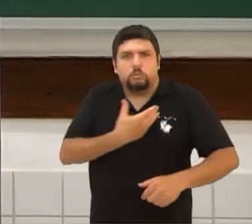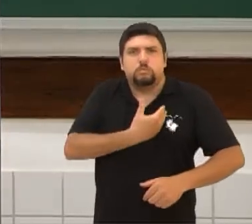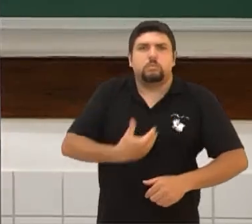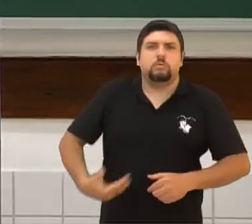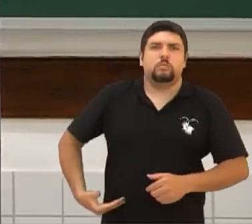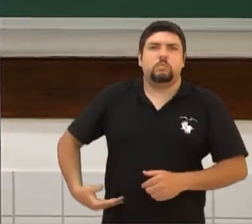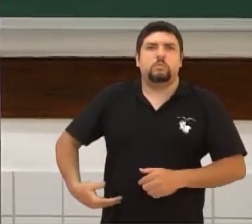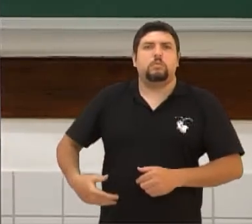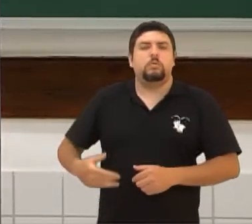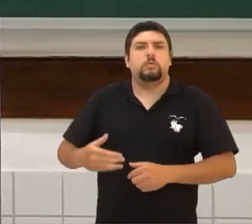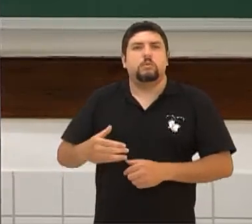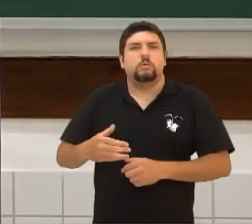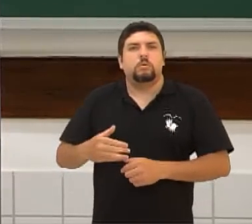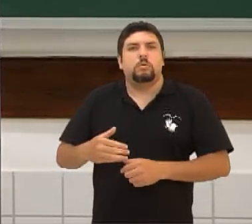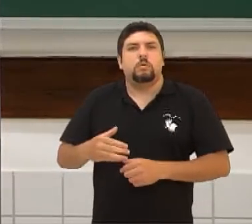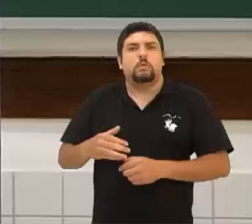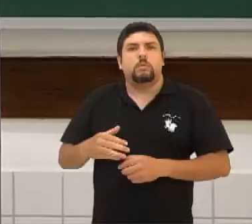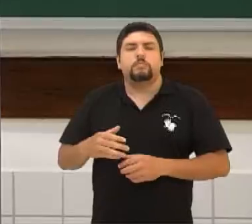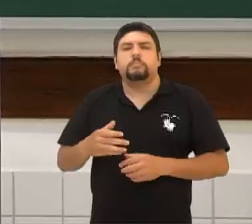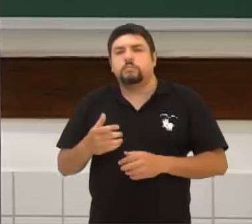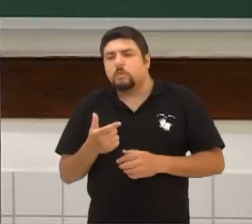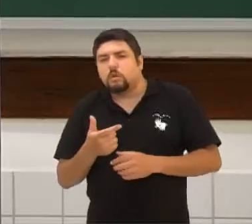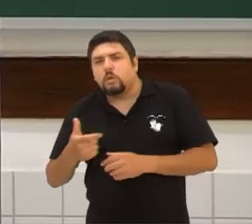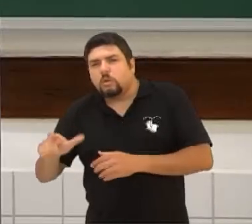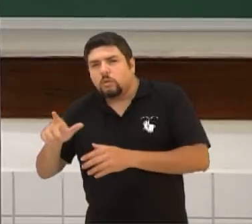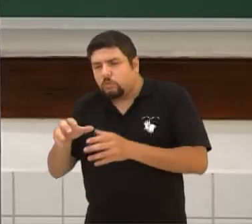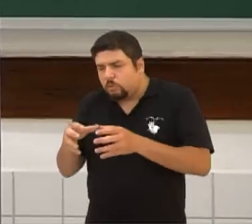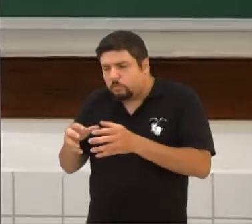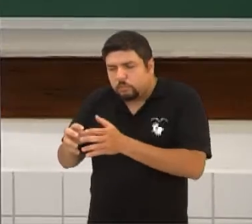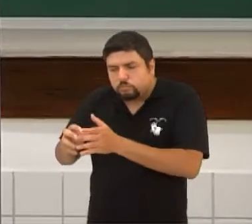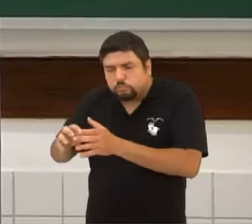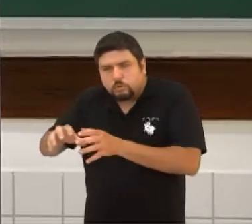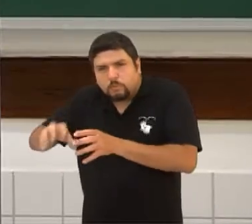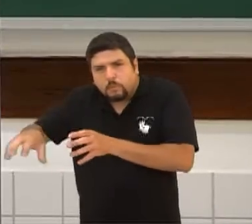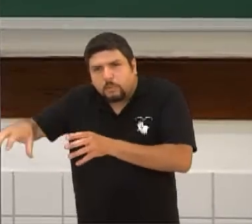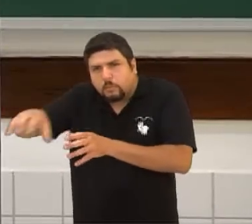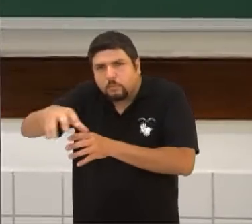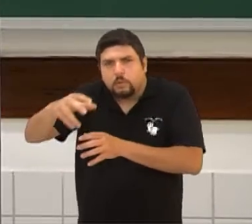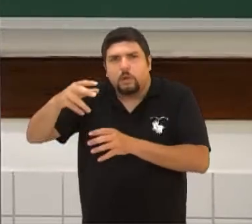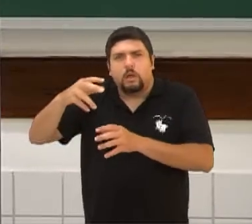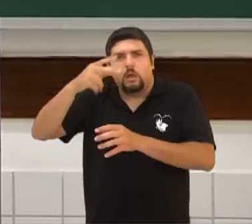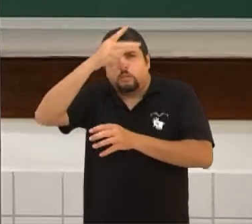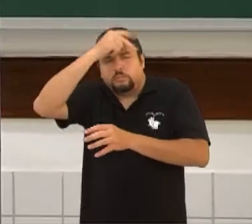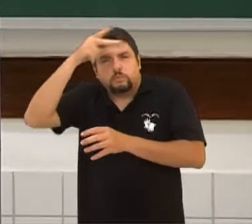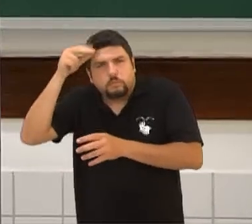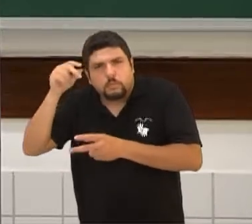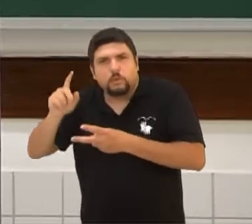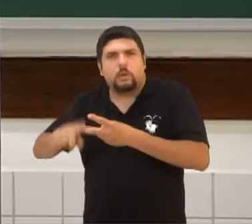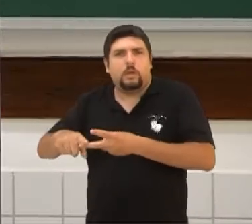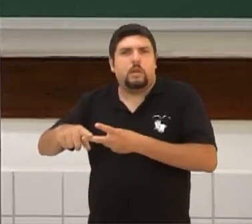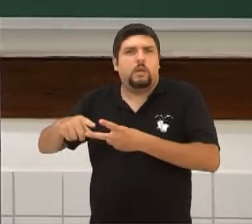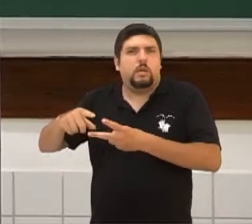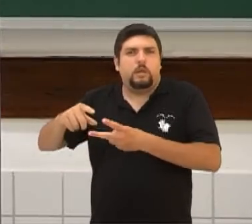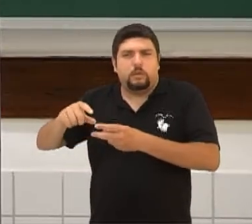esferas governamentais, municipais ou estaduais, elas enfrentam um problema do quê? Do bom